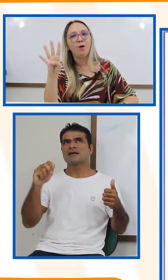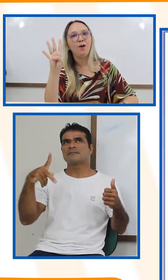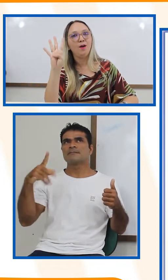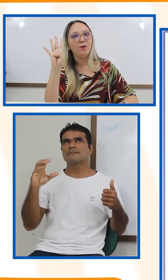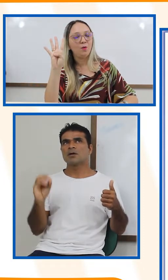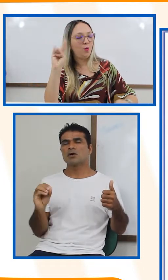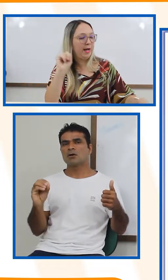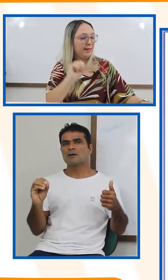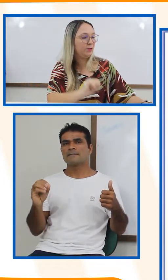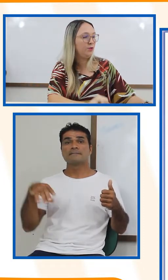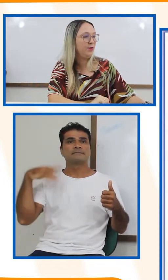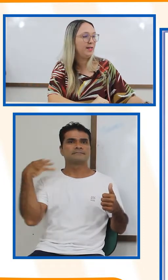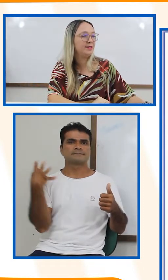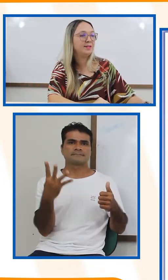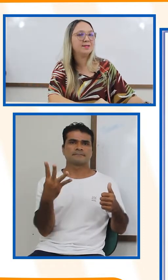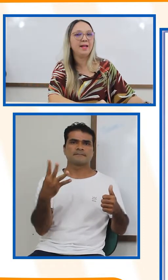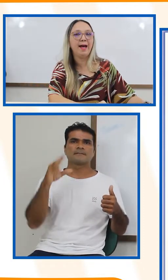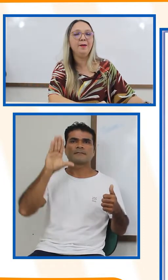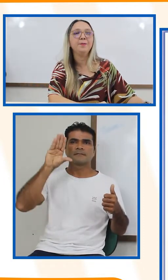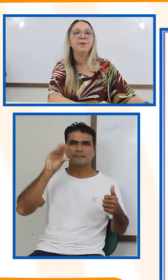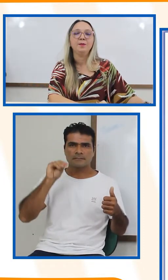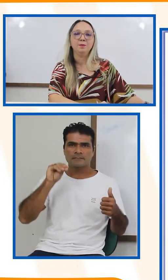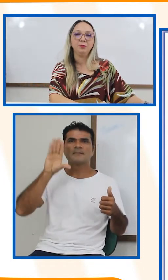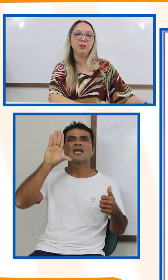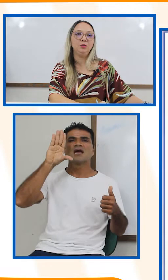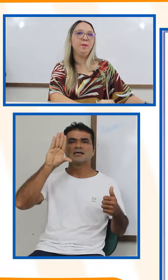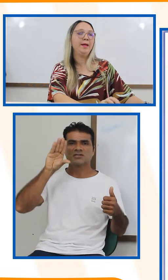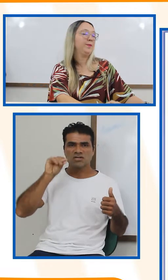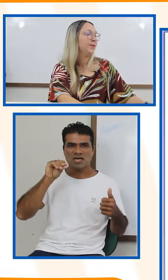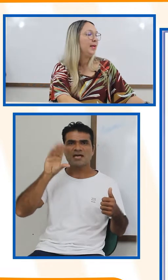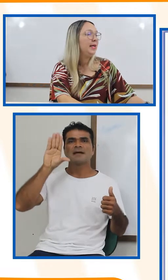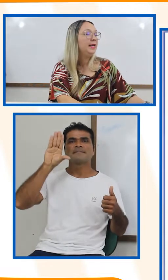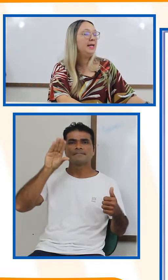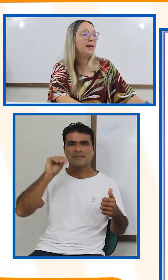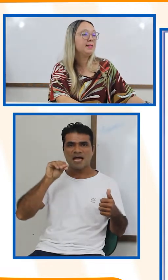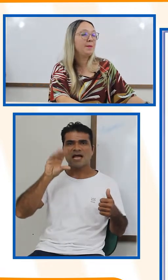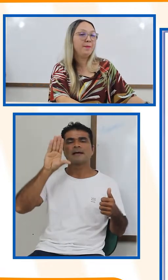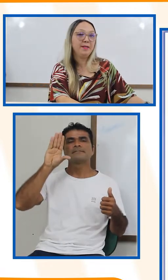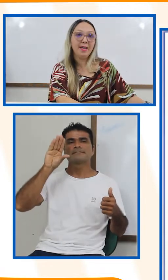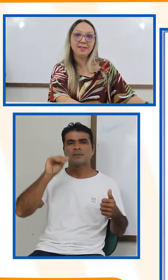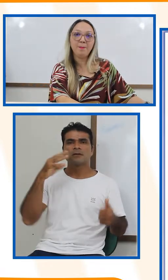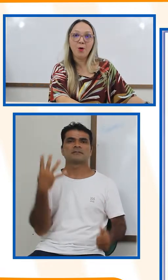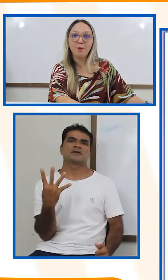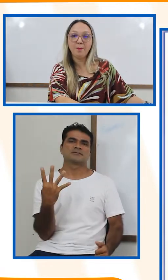Jenipapo. Quatro vezes, tá? Muito bem.